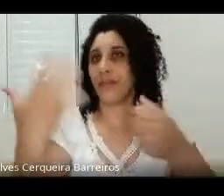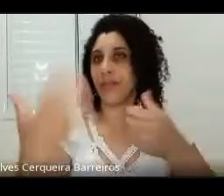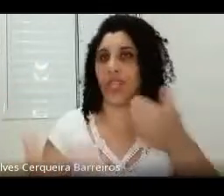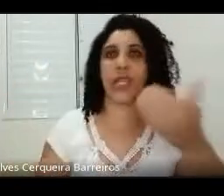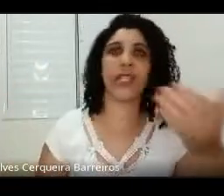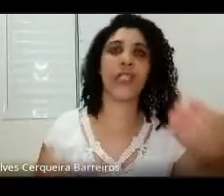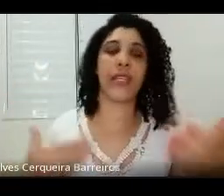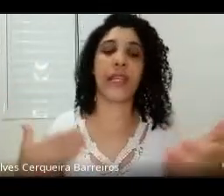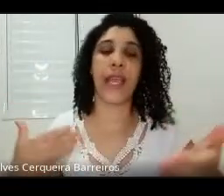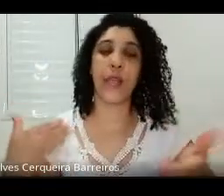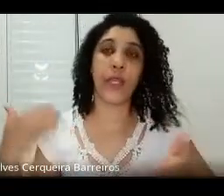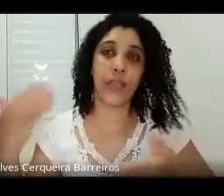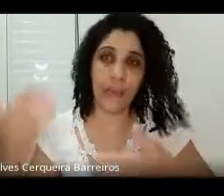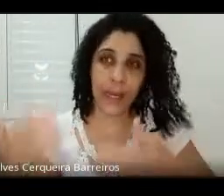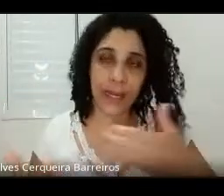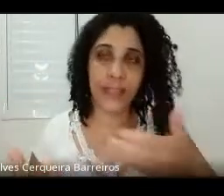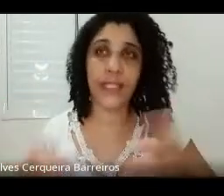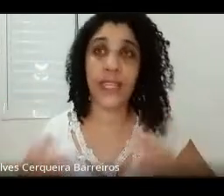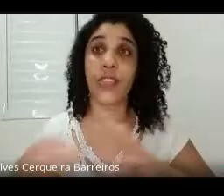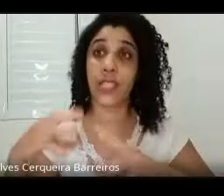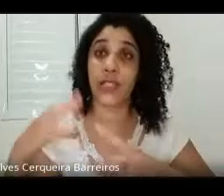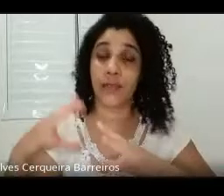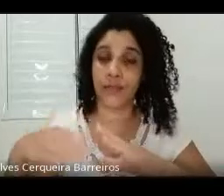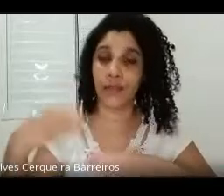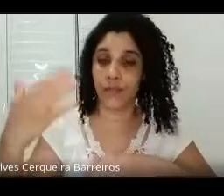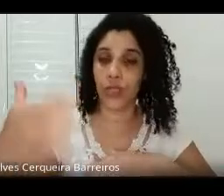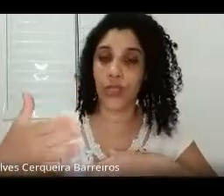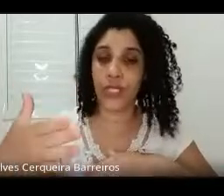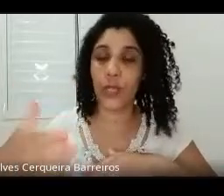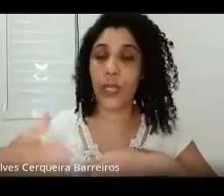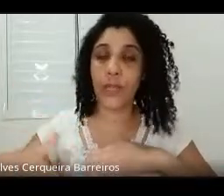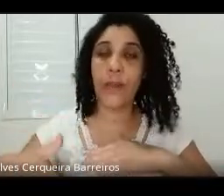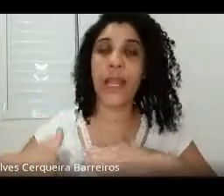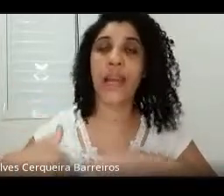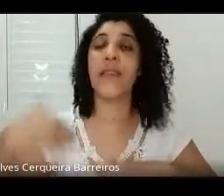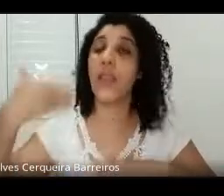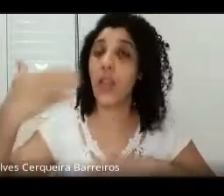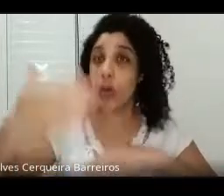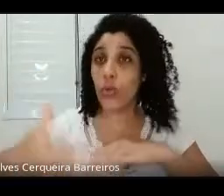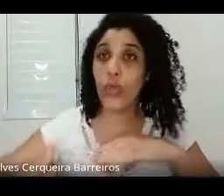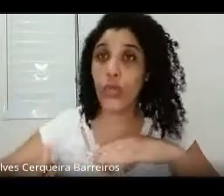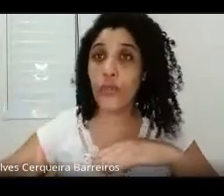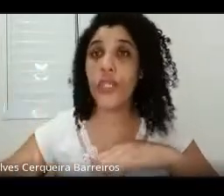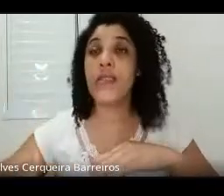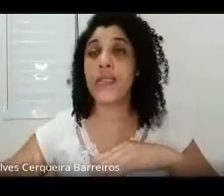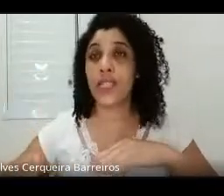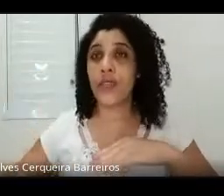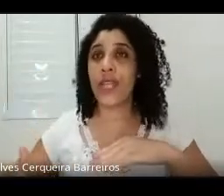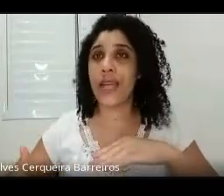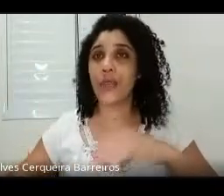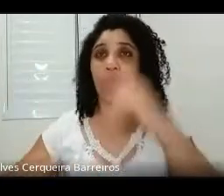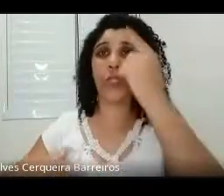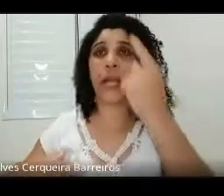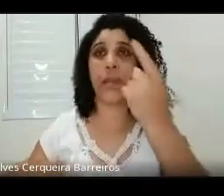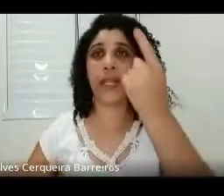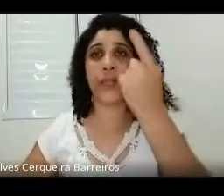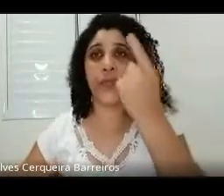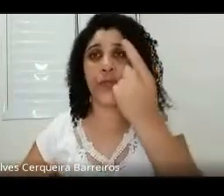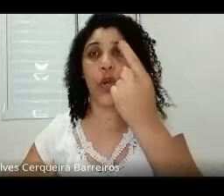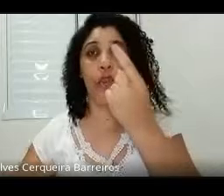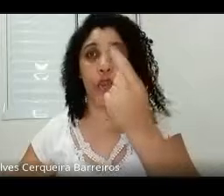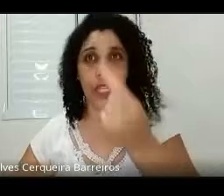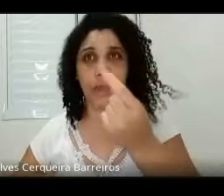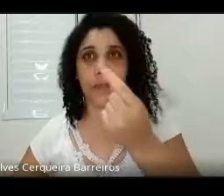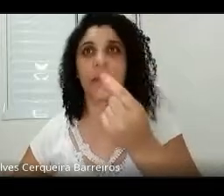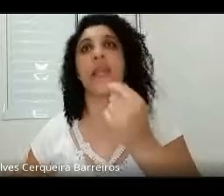eu já criei uma nova palavra, né? Eu já estou dizendo uma nova palavra com um novo significado e mudei apenas